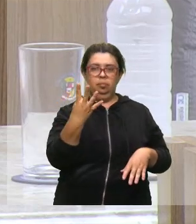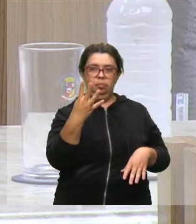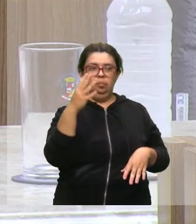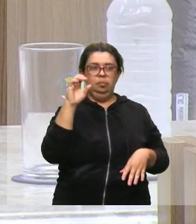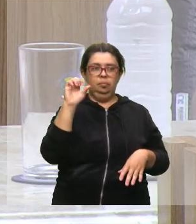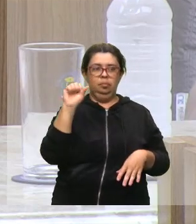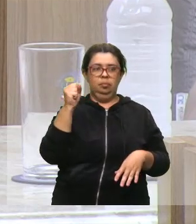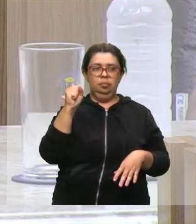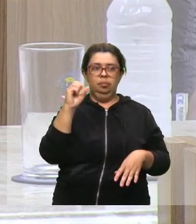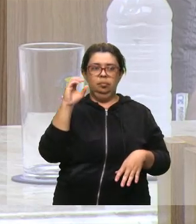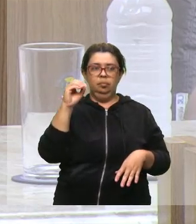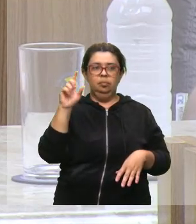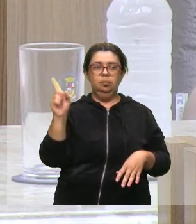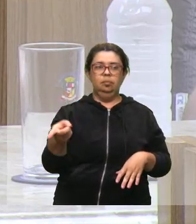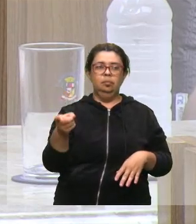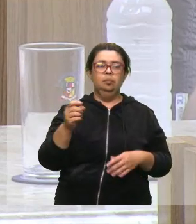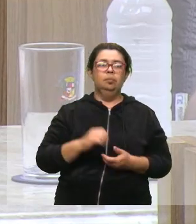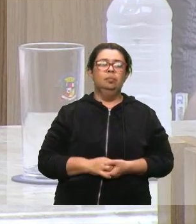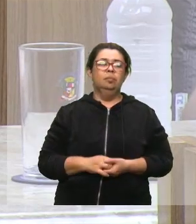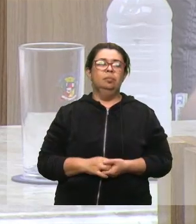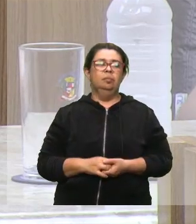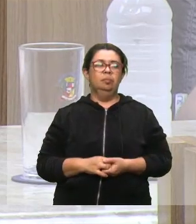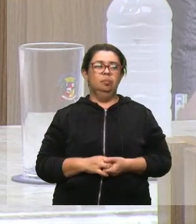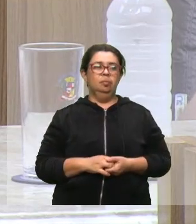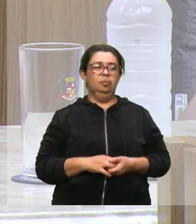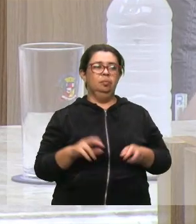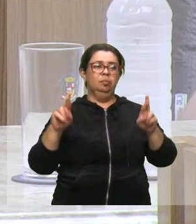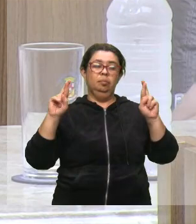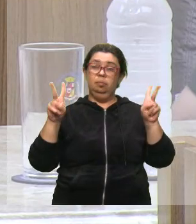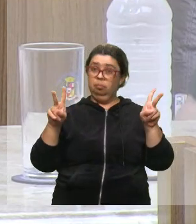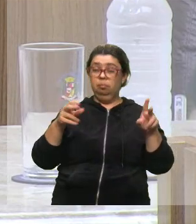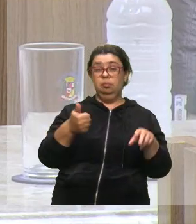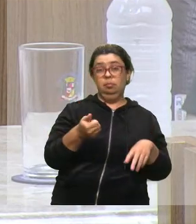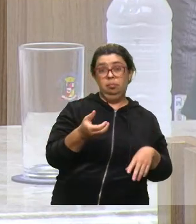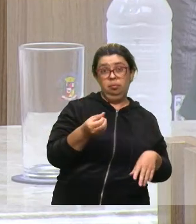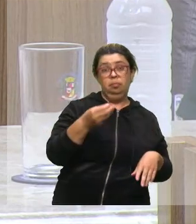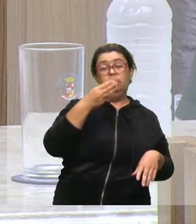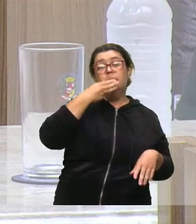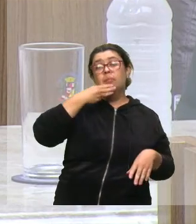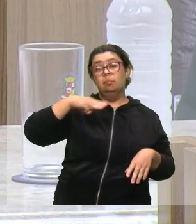R$ 163.480.000. Eu sei que é uma diferença de